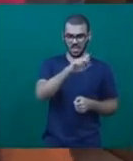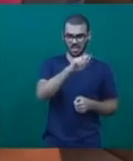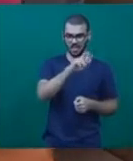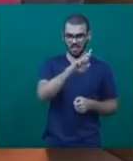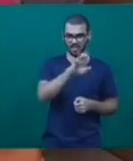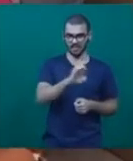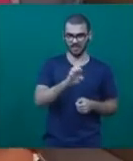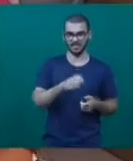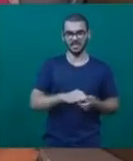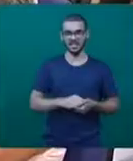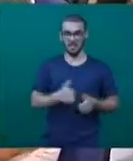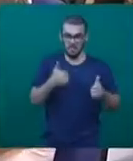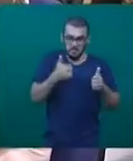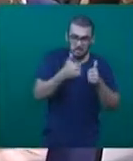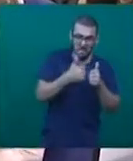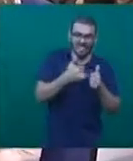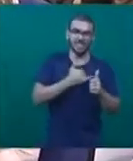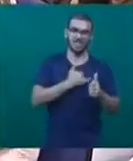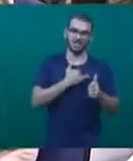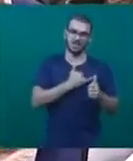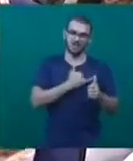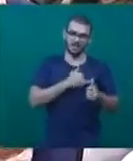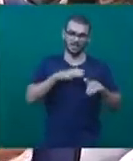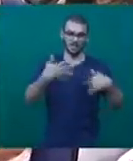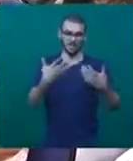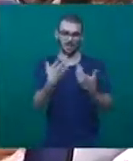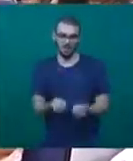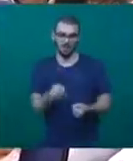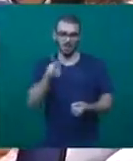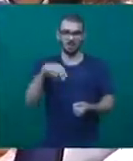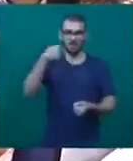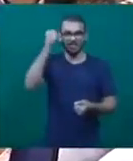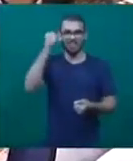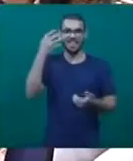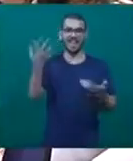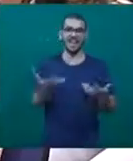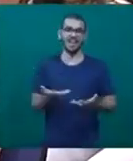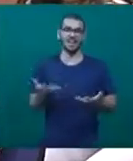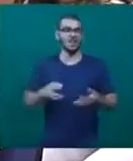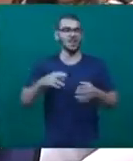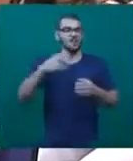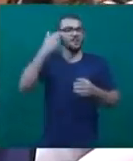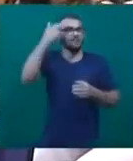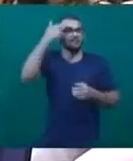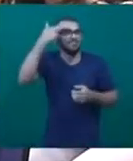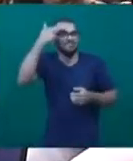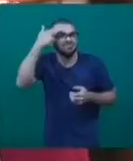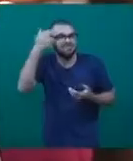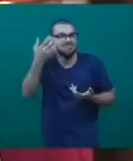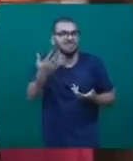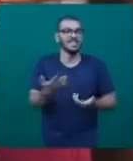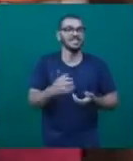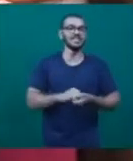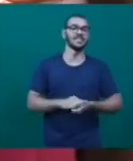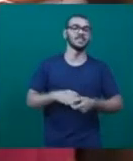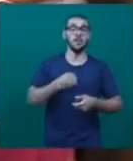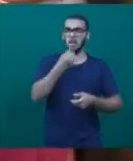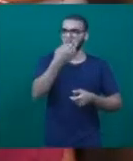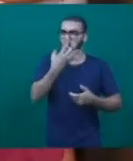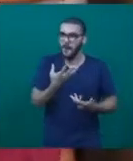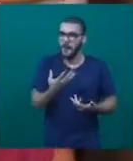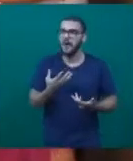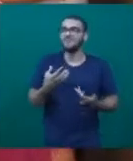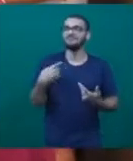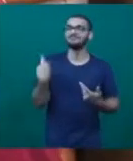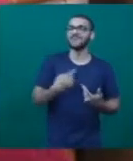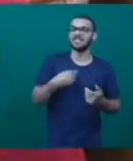de distância de Ituiutaba. A aprovação do vestibular da UFO é a realização de um grande sonho. É bastante gratificante, é muito bom, a